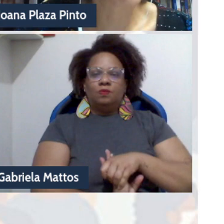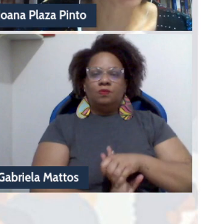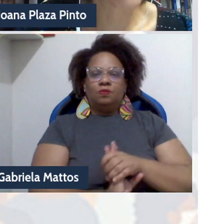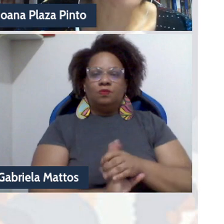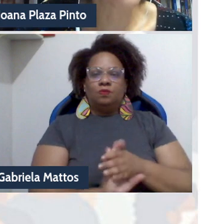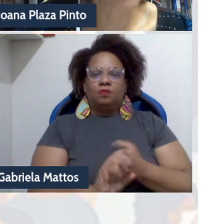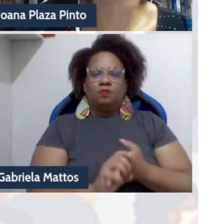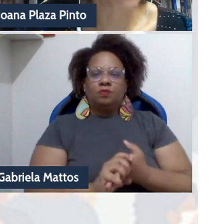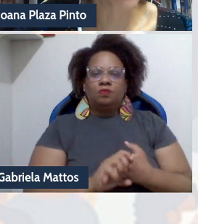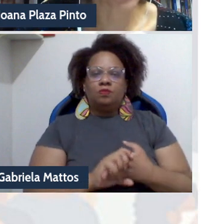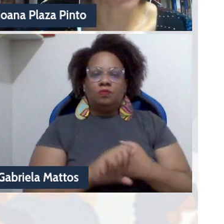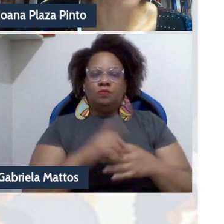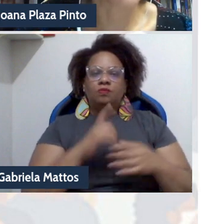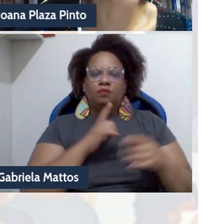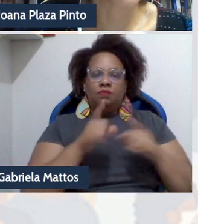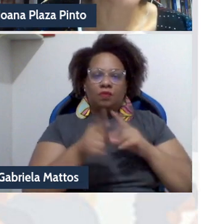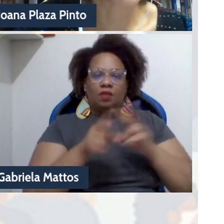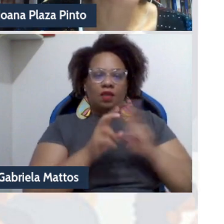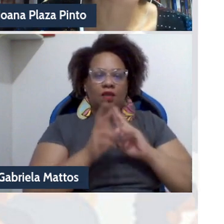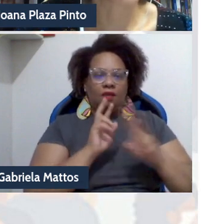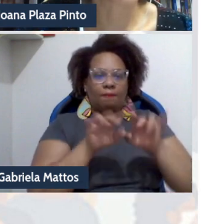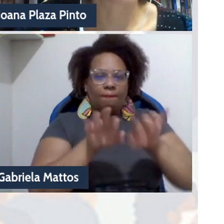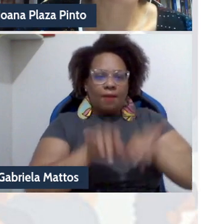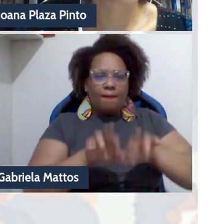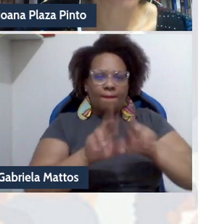com respostas a um formulário